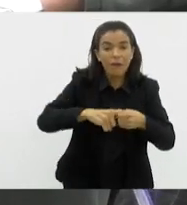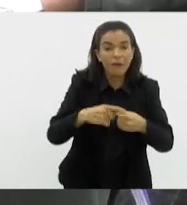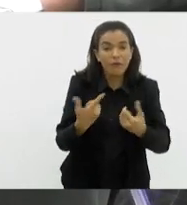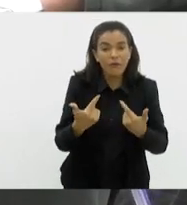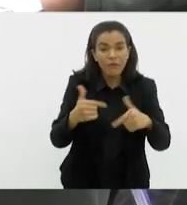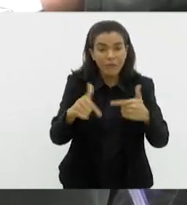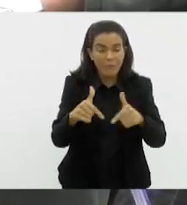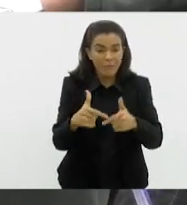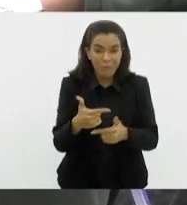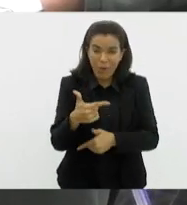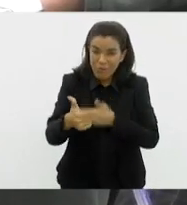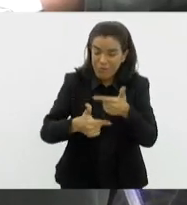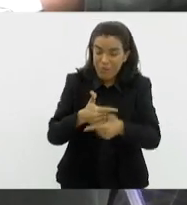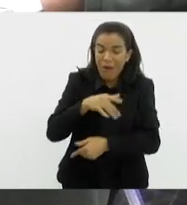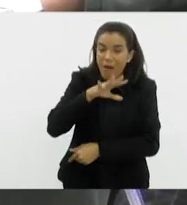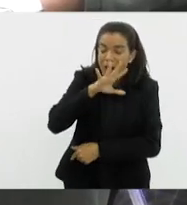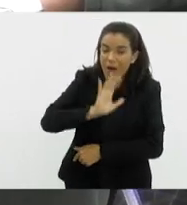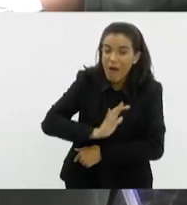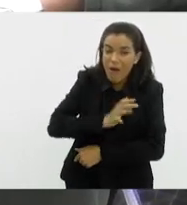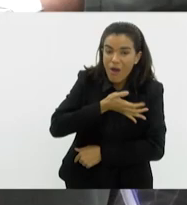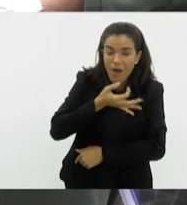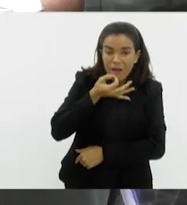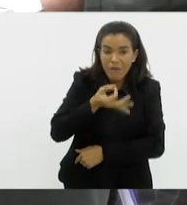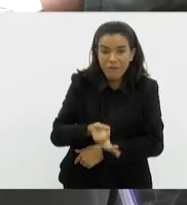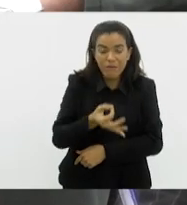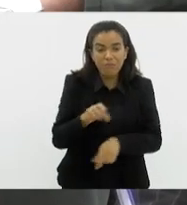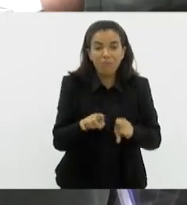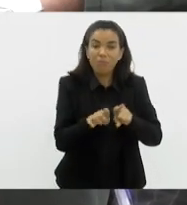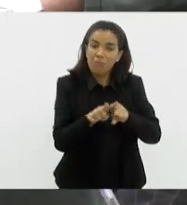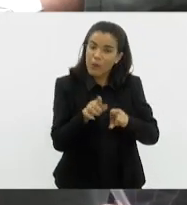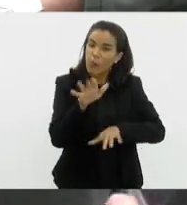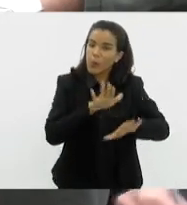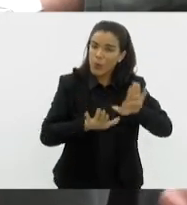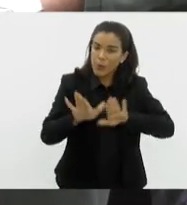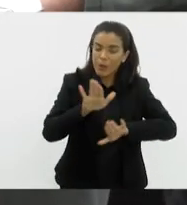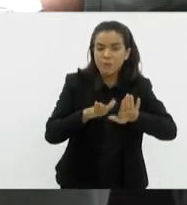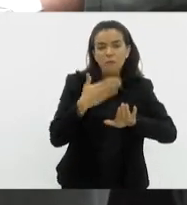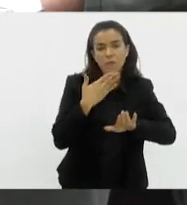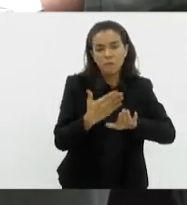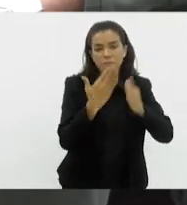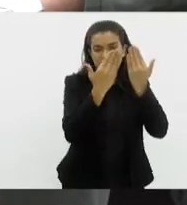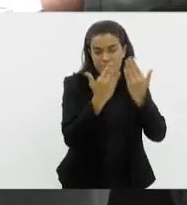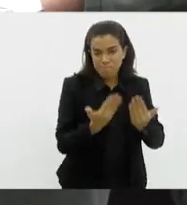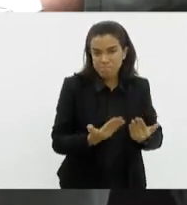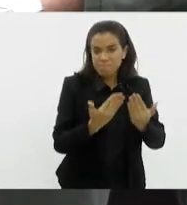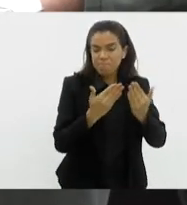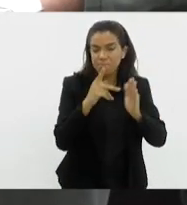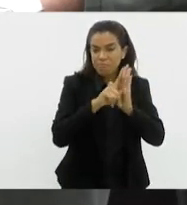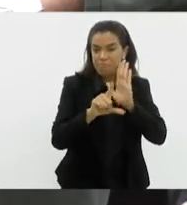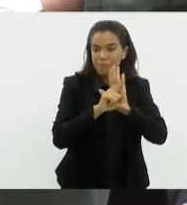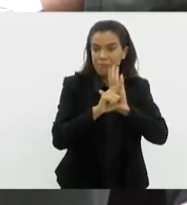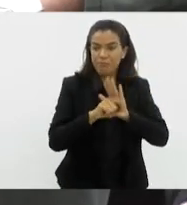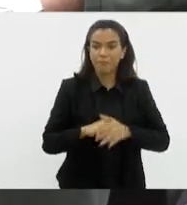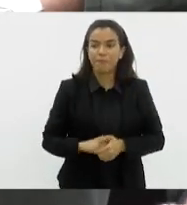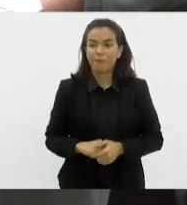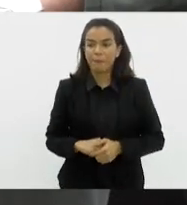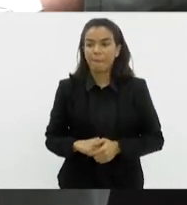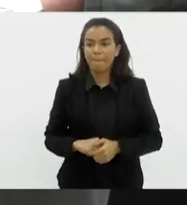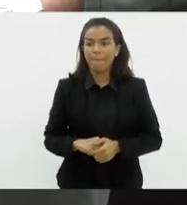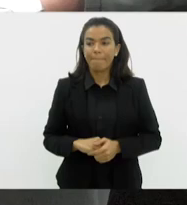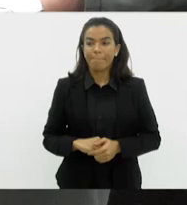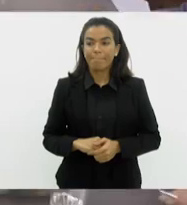é péssimo. Perfeito. Então, a gente tem que ter cuidado com essas questões. Então, eu queria pedir vista para o... Deputado Luiz Paulo, antes de passar a palavra para o deputado